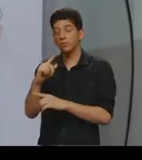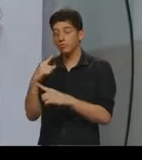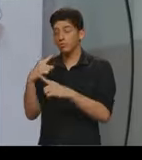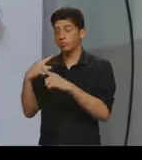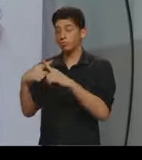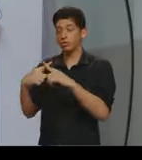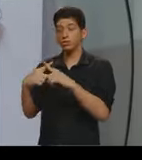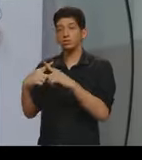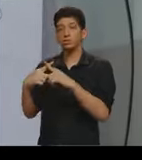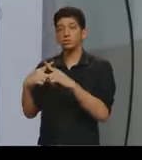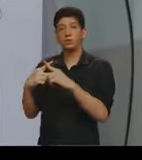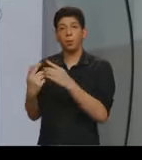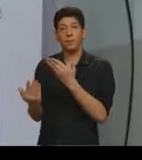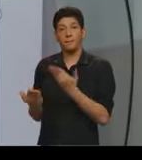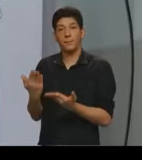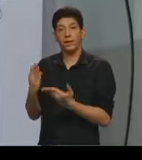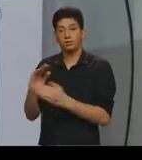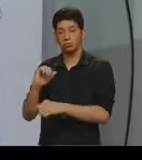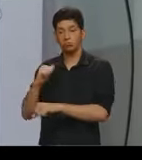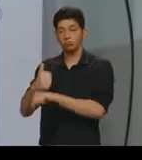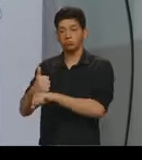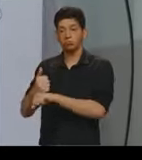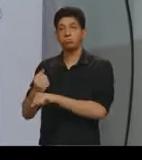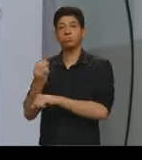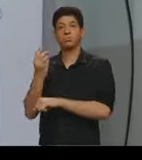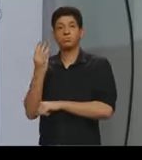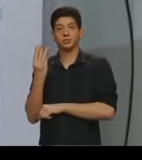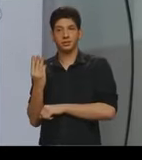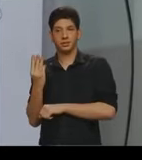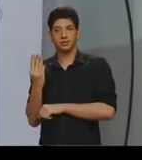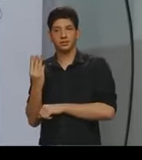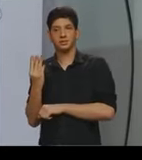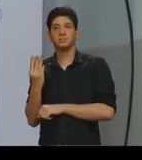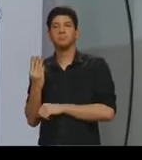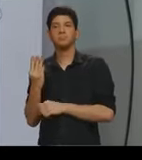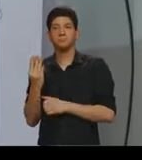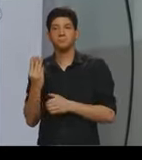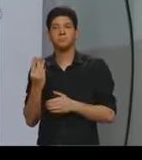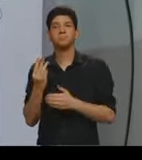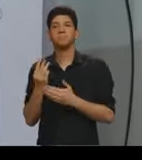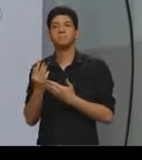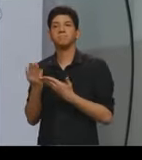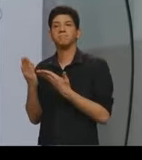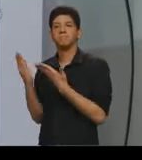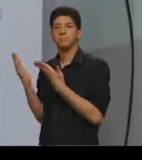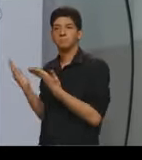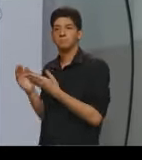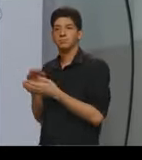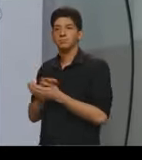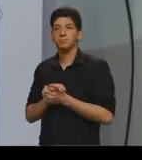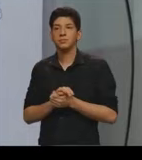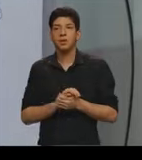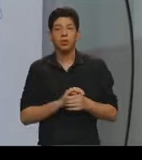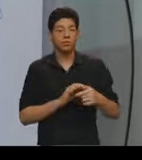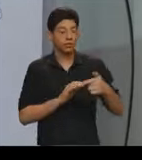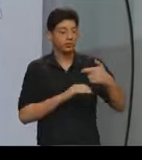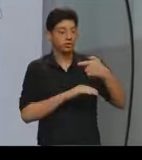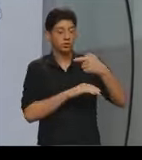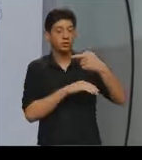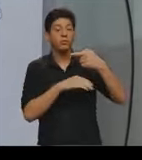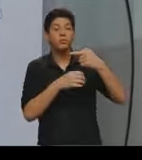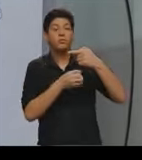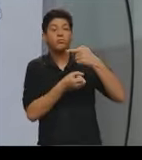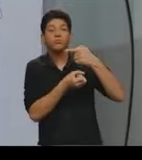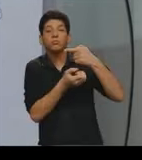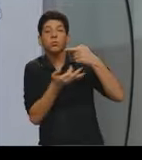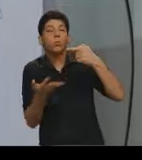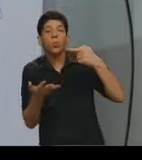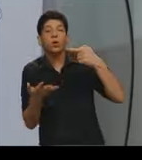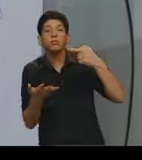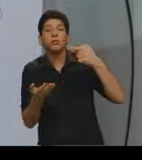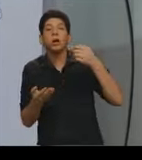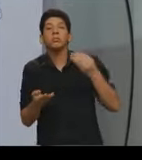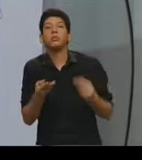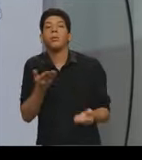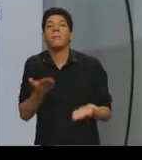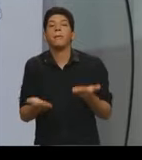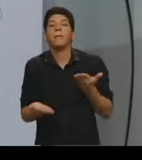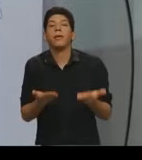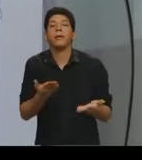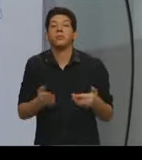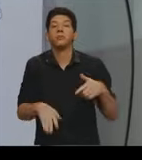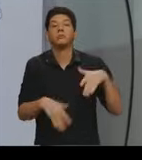vezes o peso, que no caso é 3. E aí, nós vamos dividir pela soma dos pesos. No caso